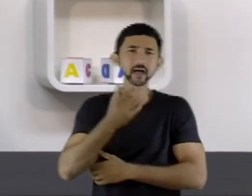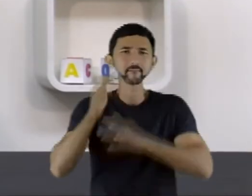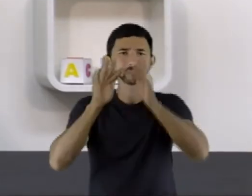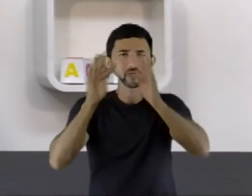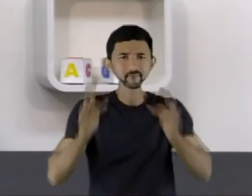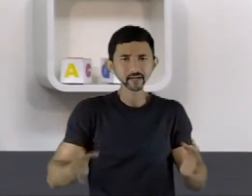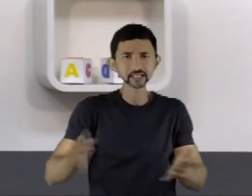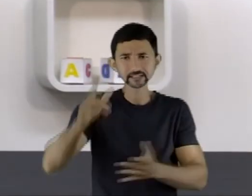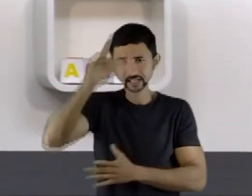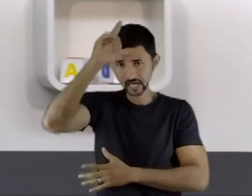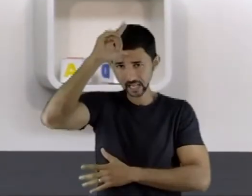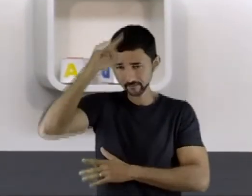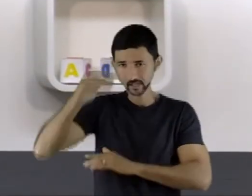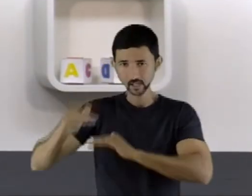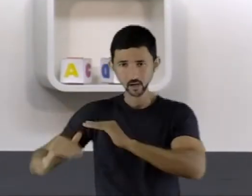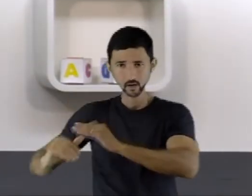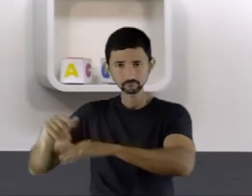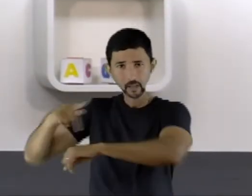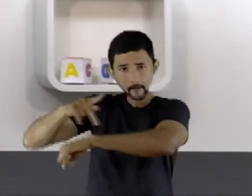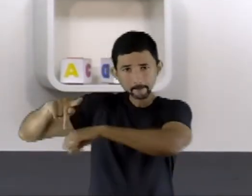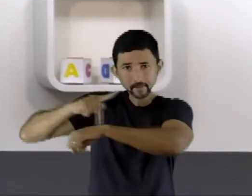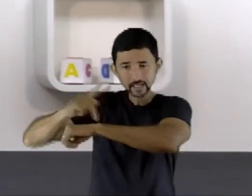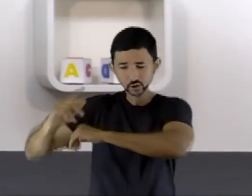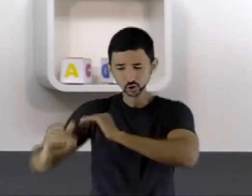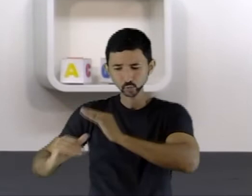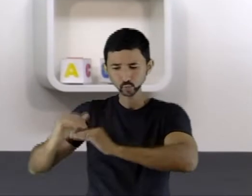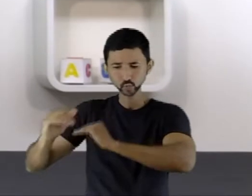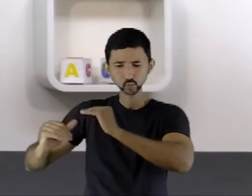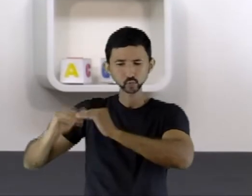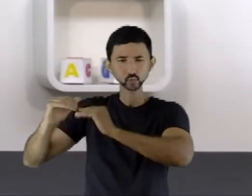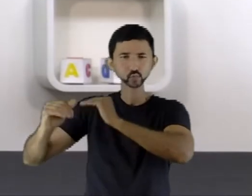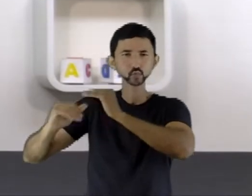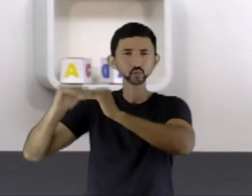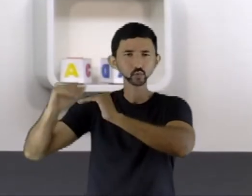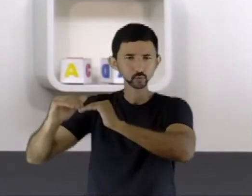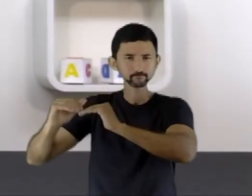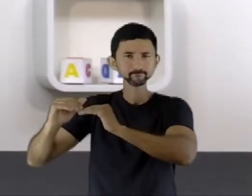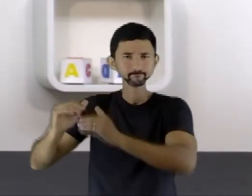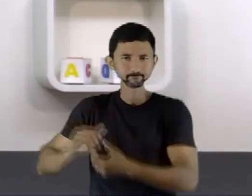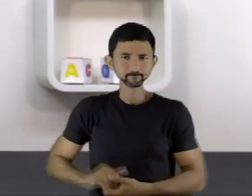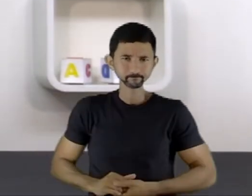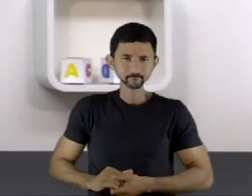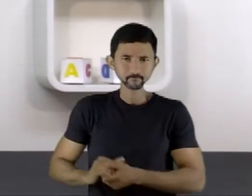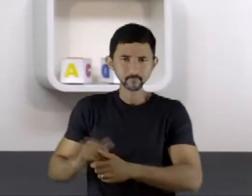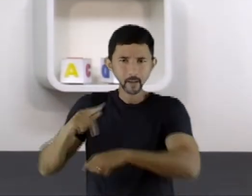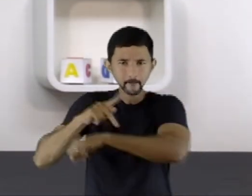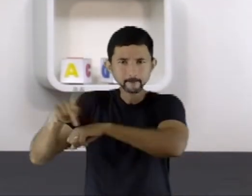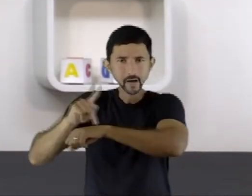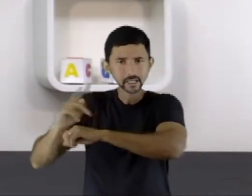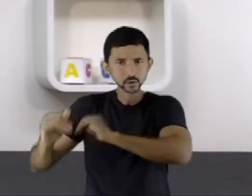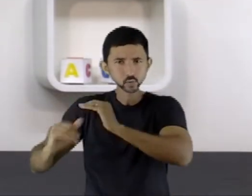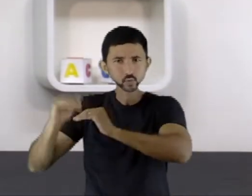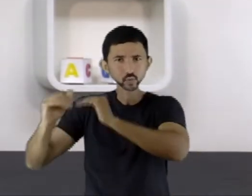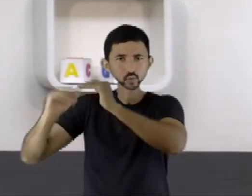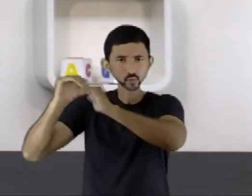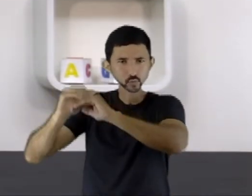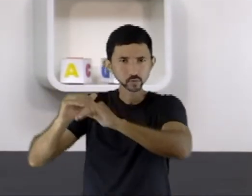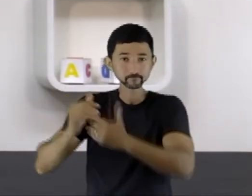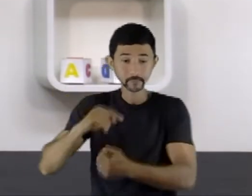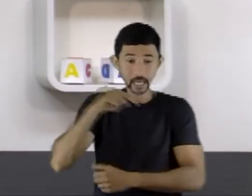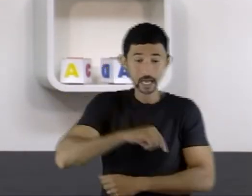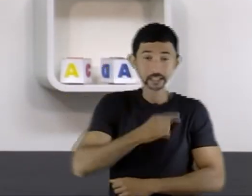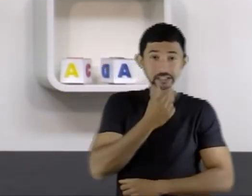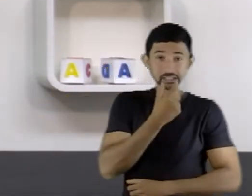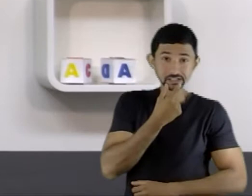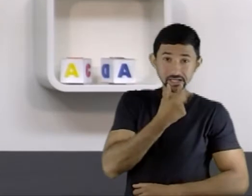própria Alemanha se reergam. Né? Enquanto eles estão se reerguendo, os Estados Unidos estão pegando o dinheiro que ele conseguiu com a